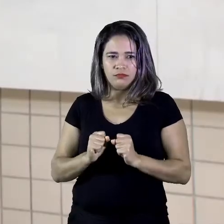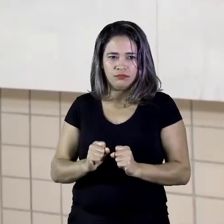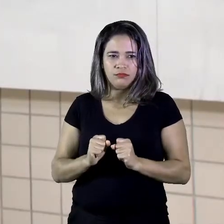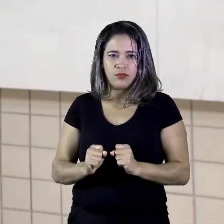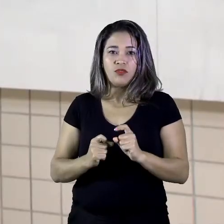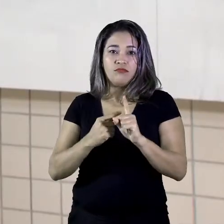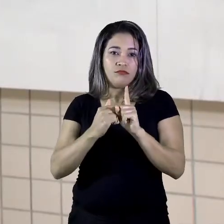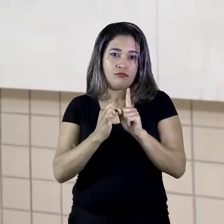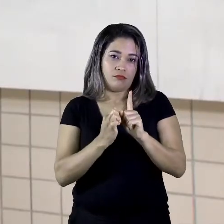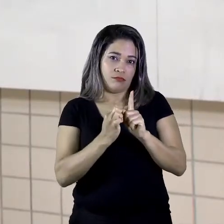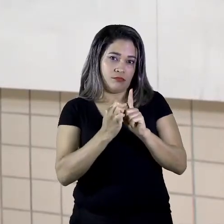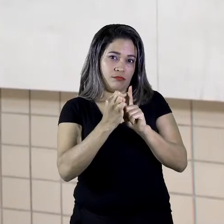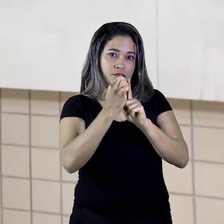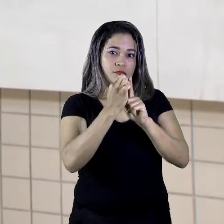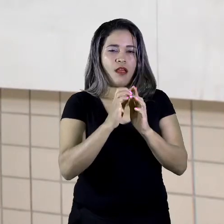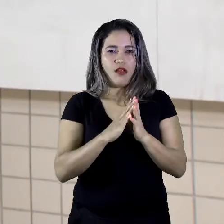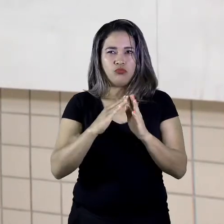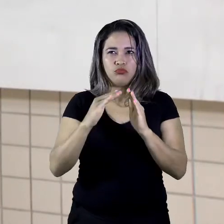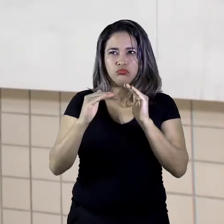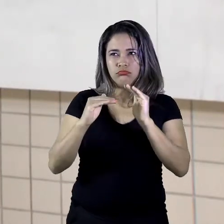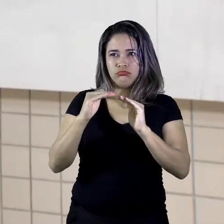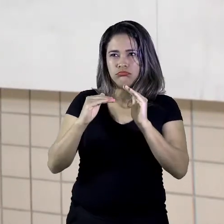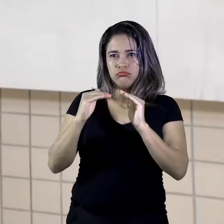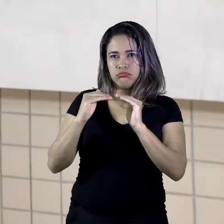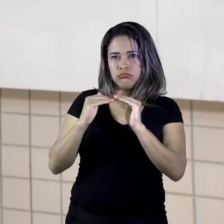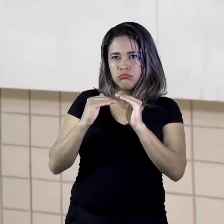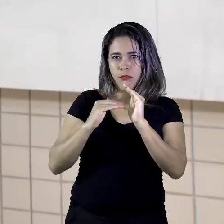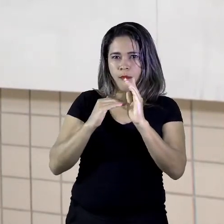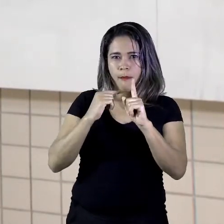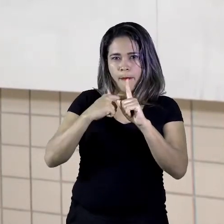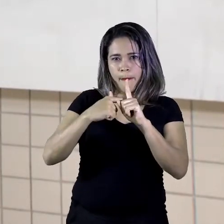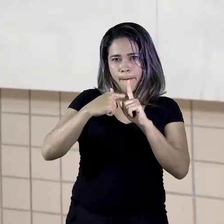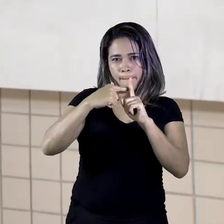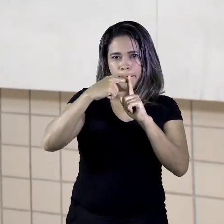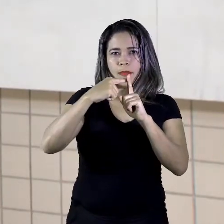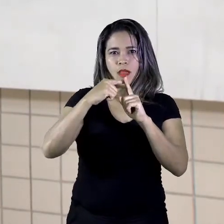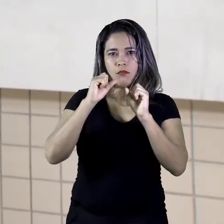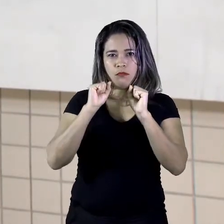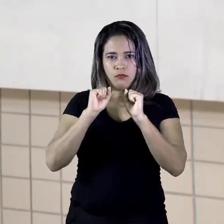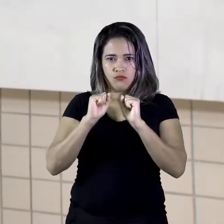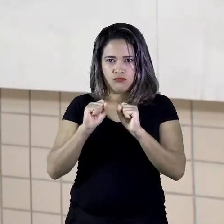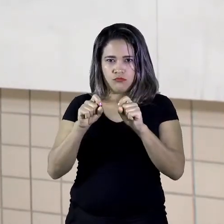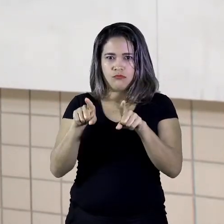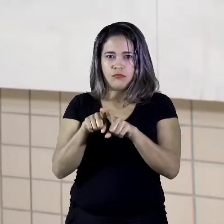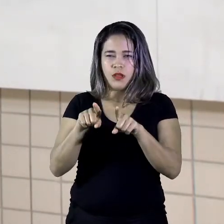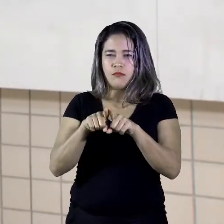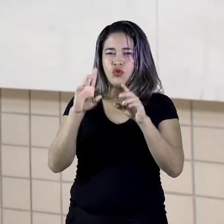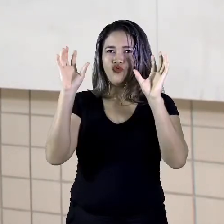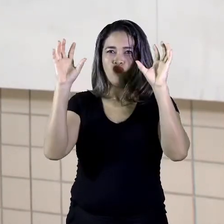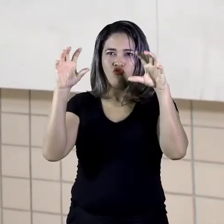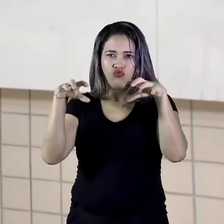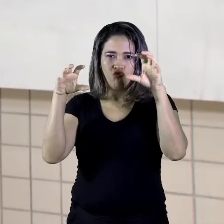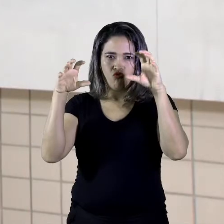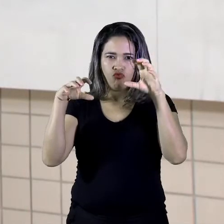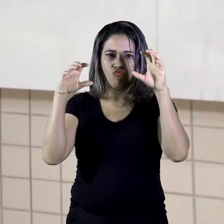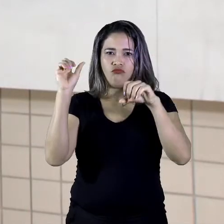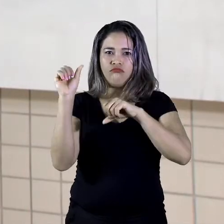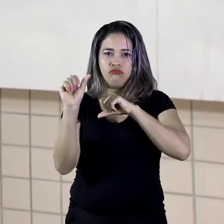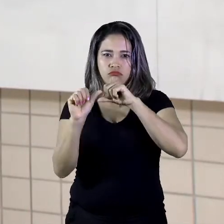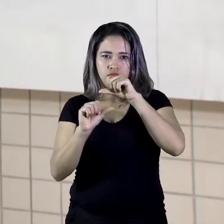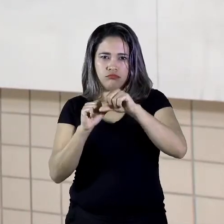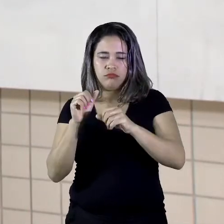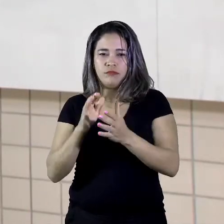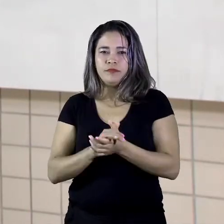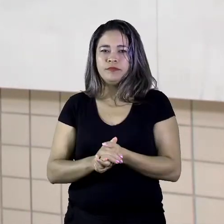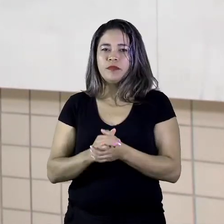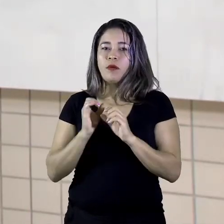temperaturas médias, né, do planeta todo, alteração no regime de chuvas e mudanças que também